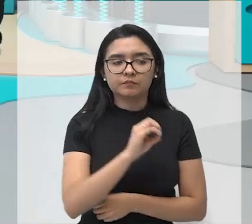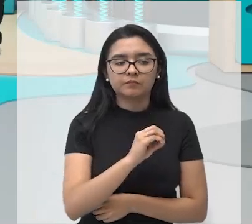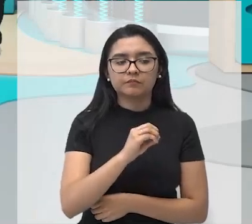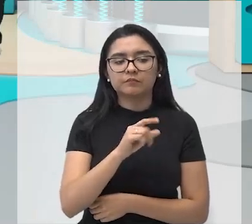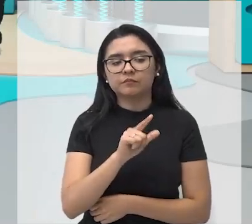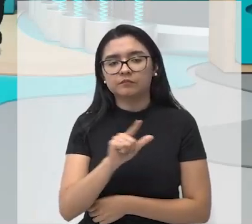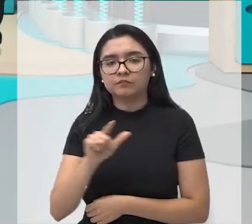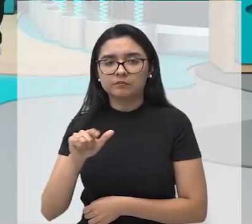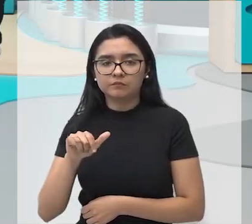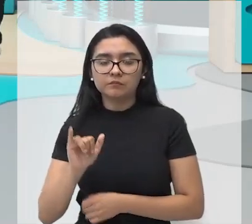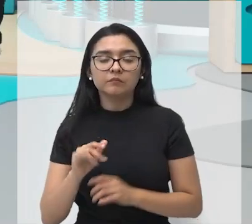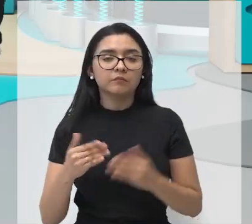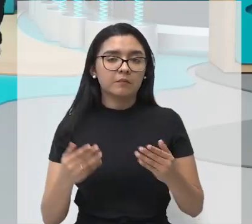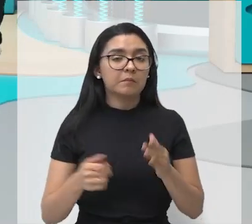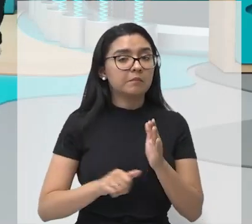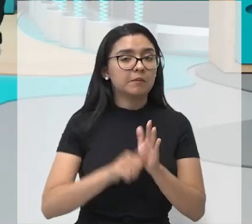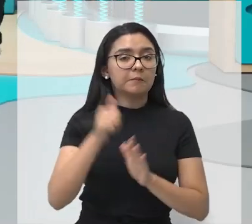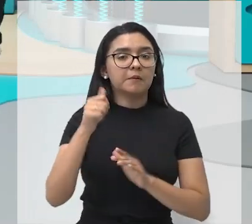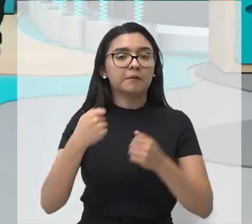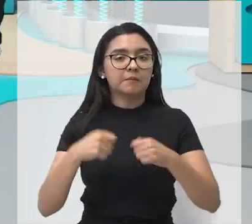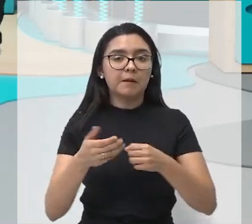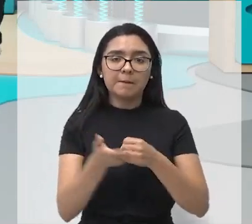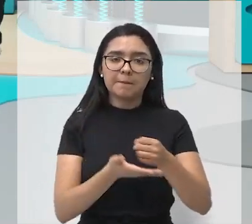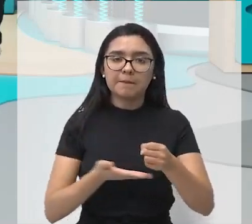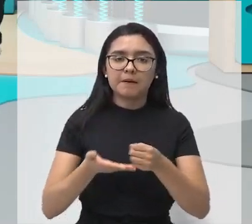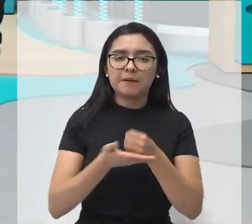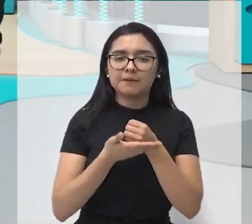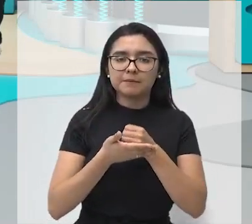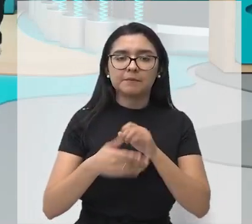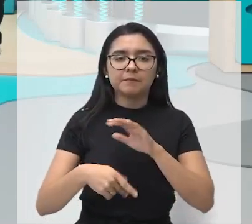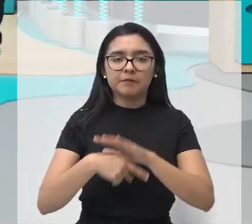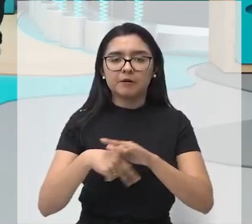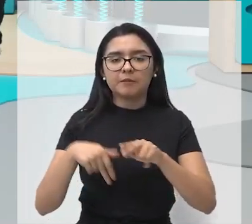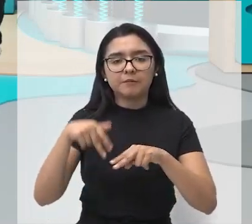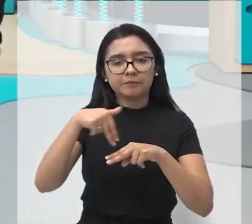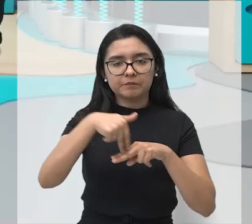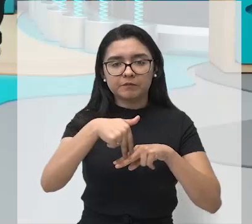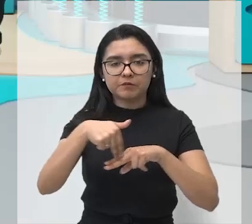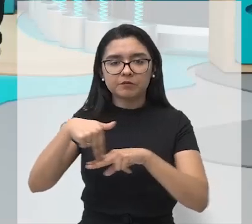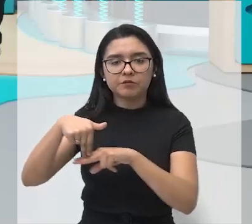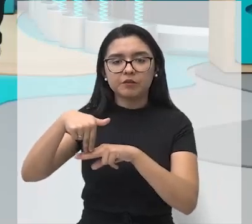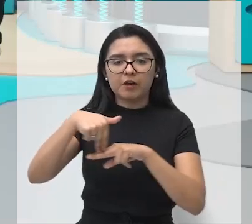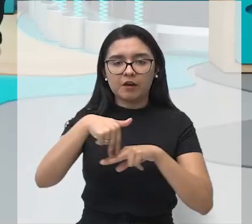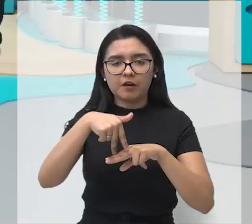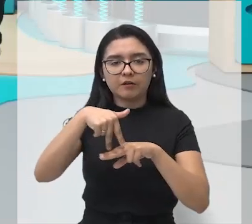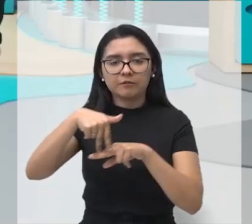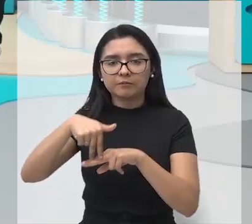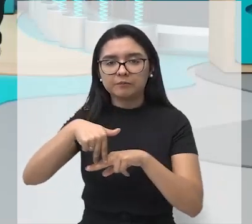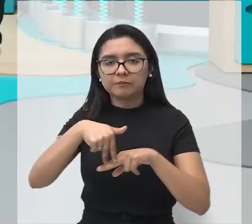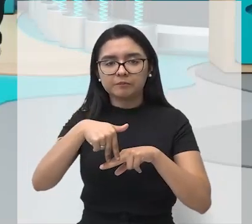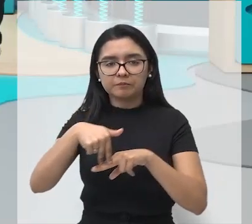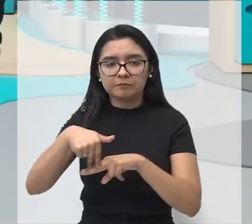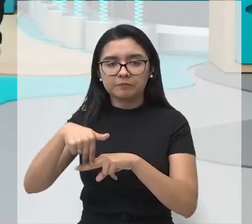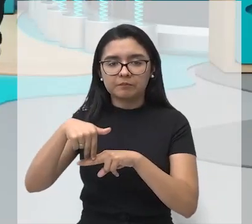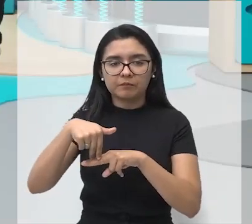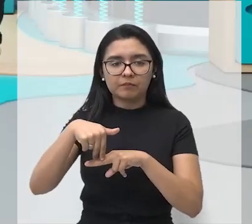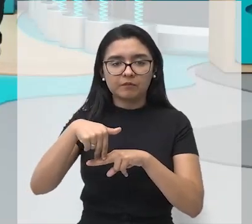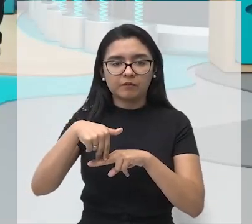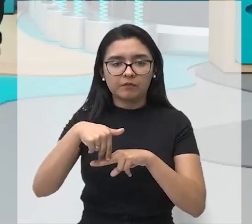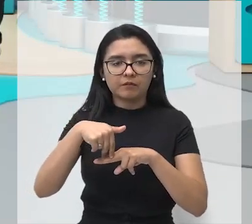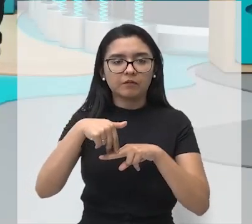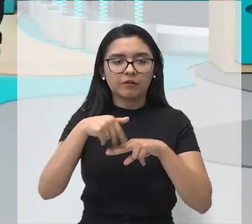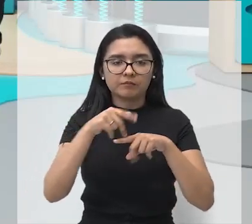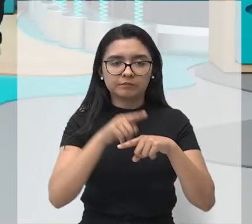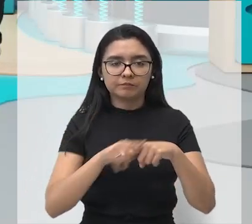primeira manobra que você tem que aprender. Ela é a básica da básica, é quando você vai aprender a tirar aí o shape do chão,